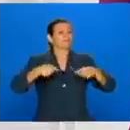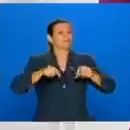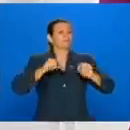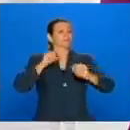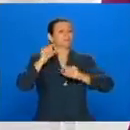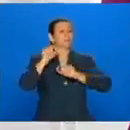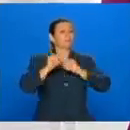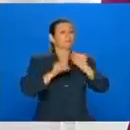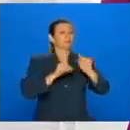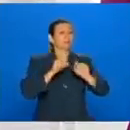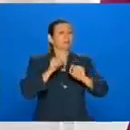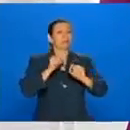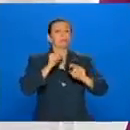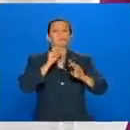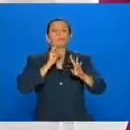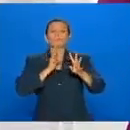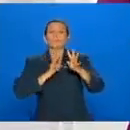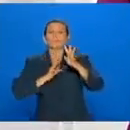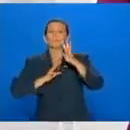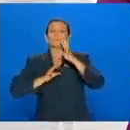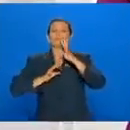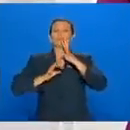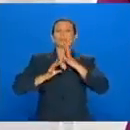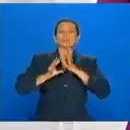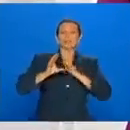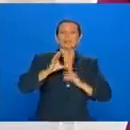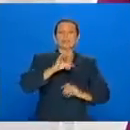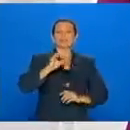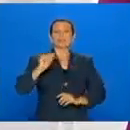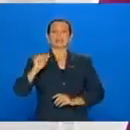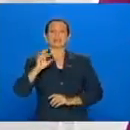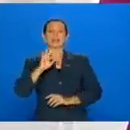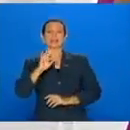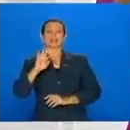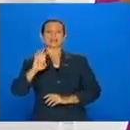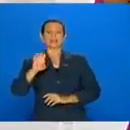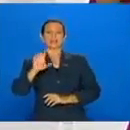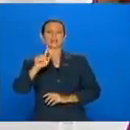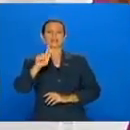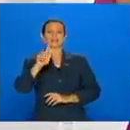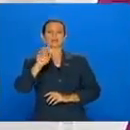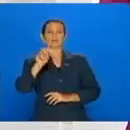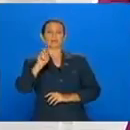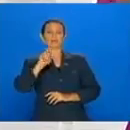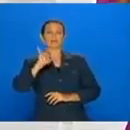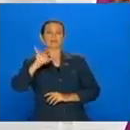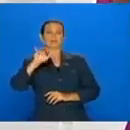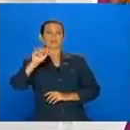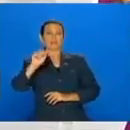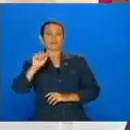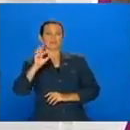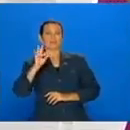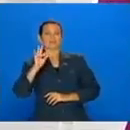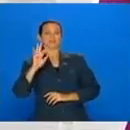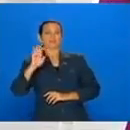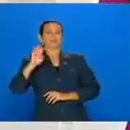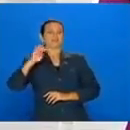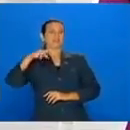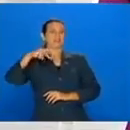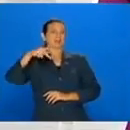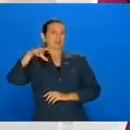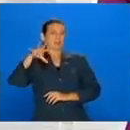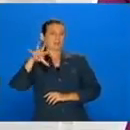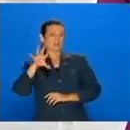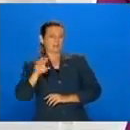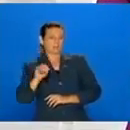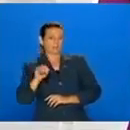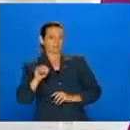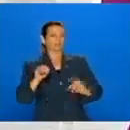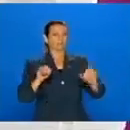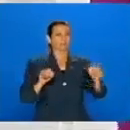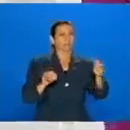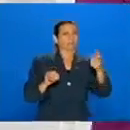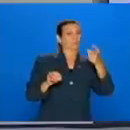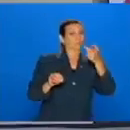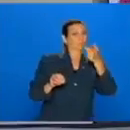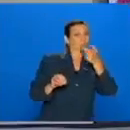tempo, tanto no inglês quanto no português, e nas possibilidades de relações que elas